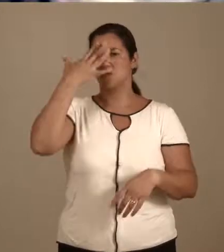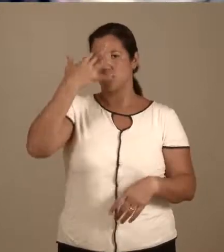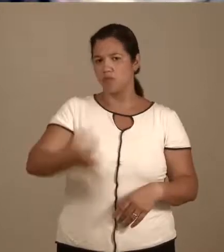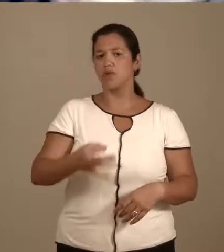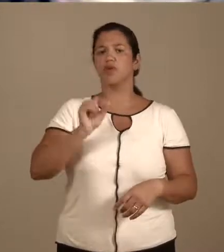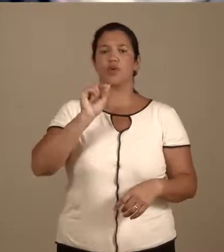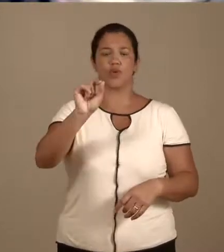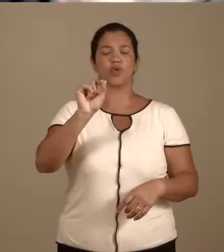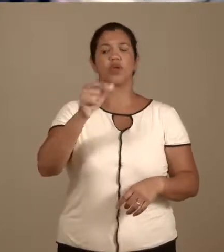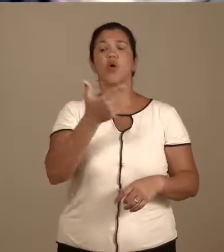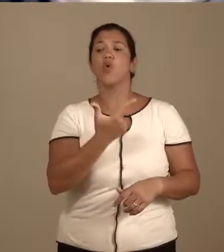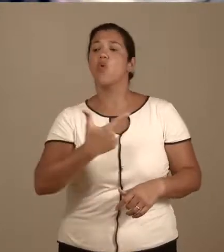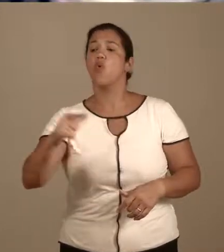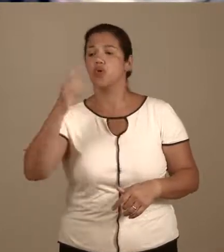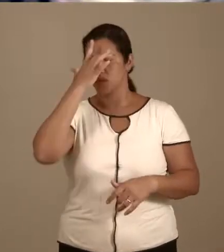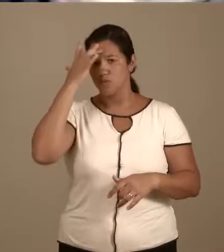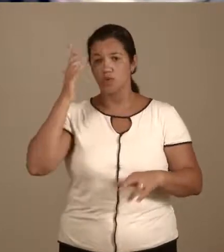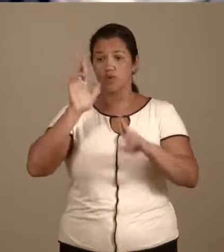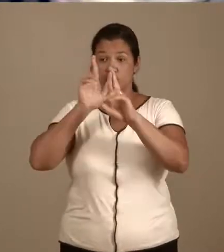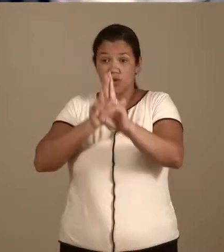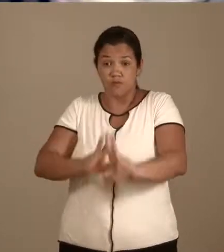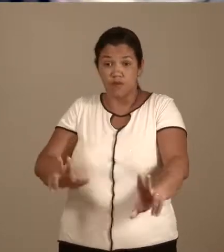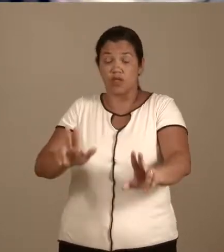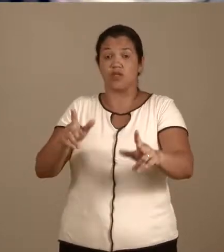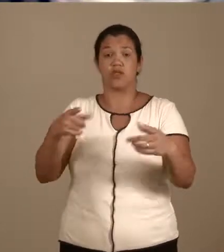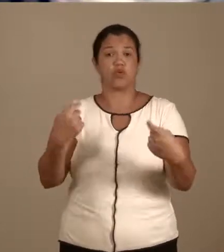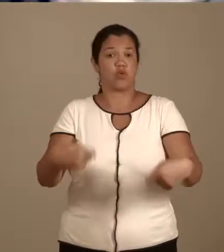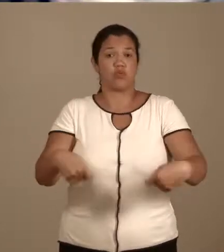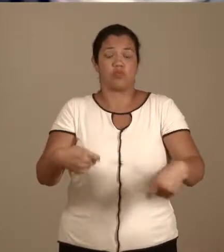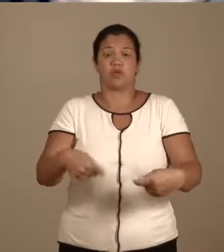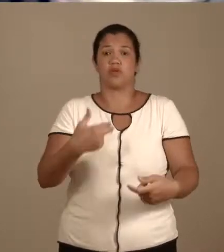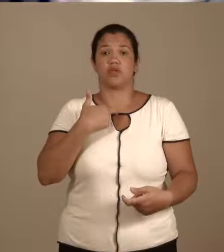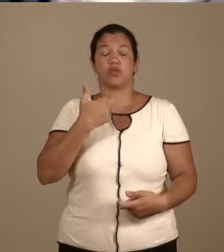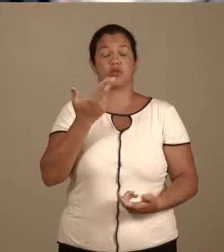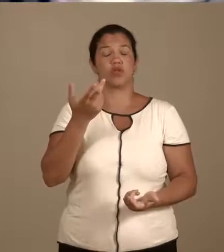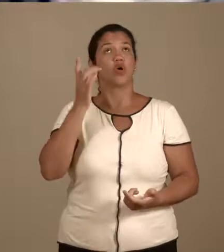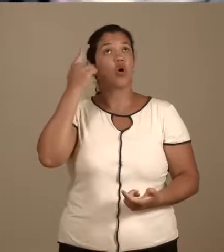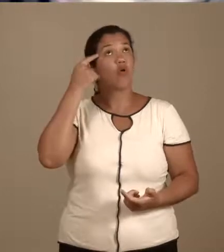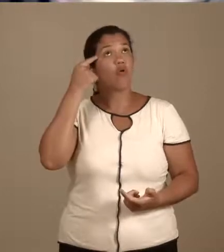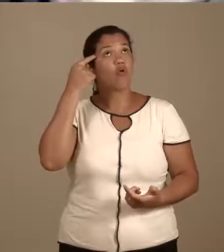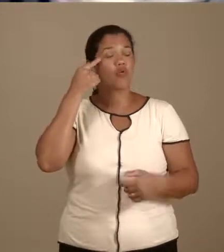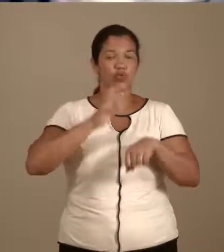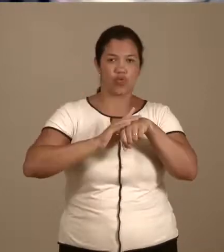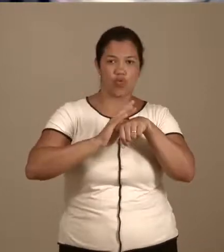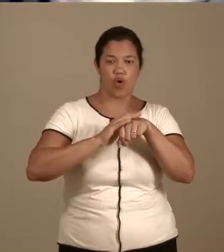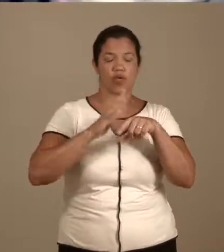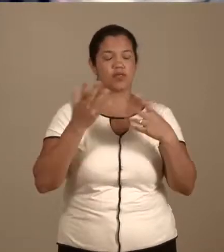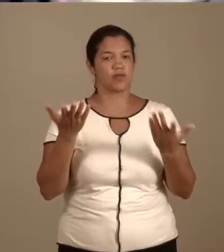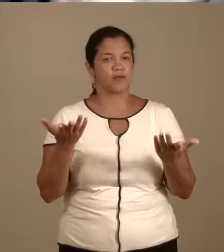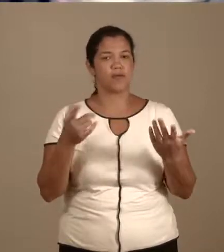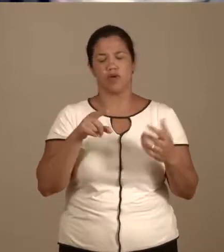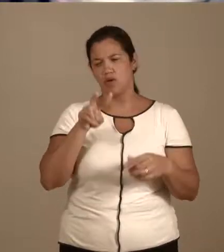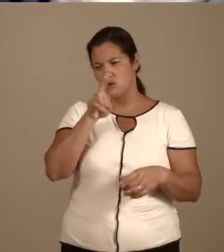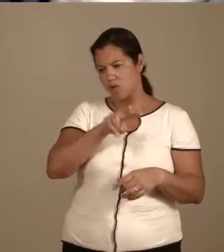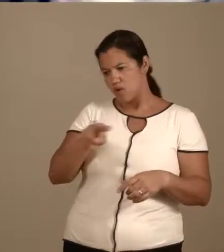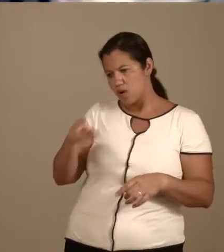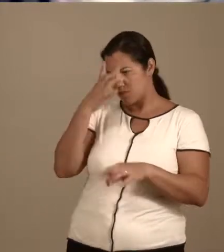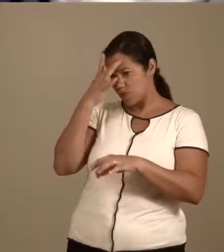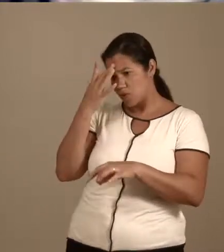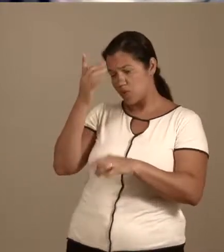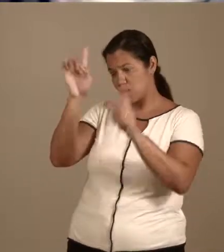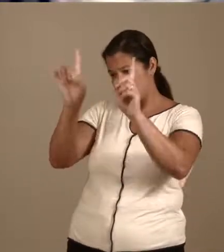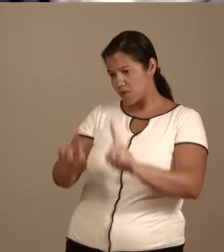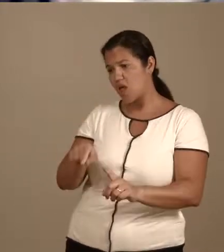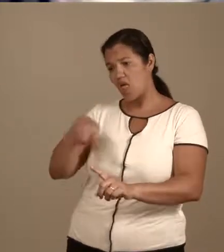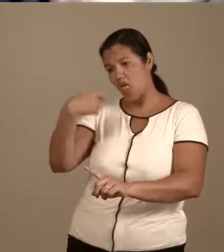pouquinho mais de outras pessoas, das diferenças. Nós não podemos ficar pensando só em doenças, porque se nós olharmos para uma pessoa com